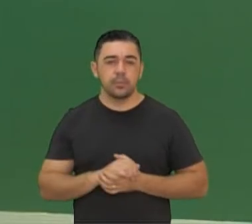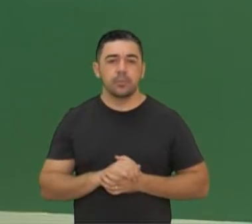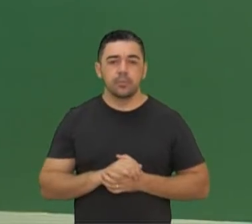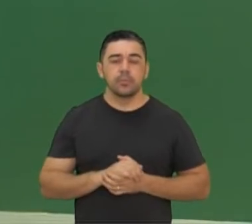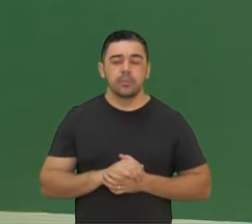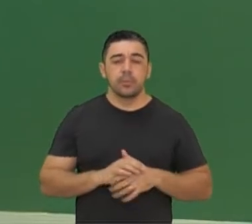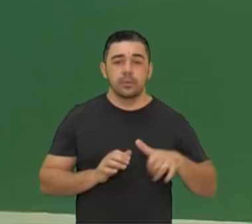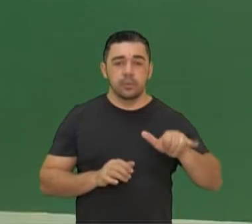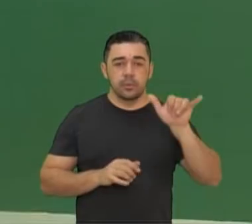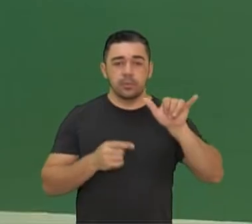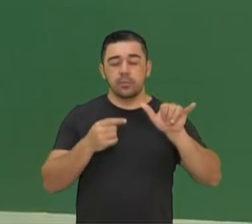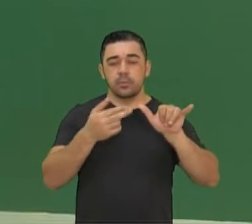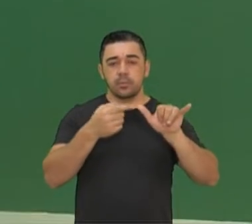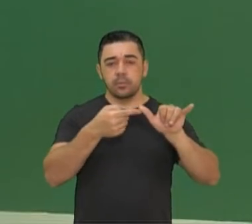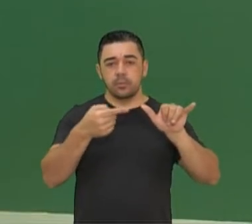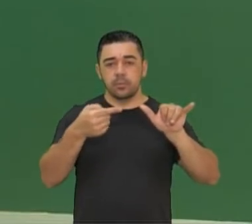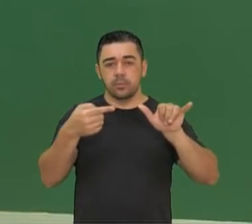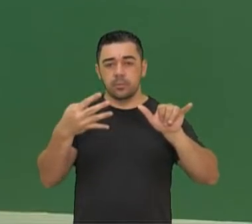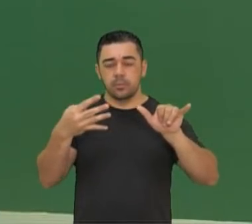Y é igual a menos 4.